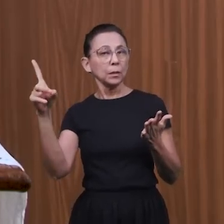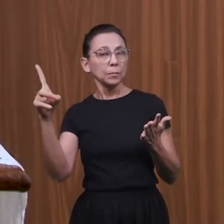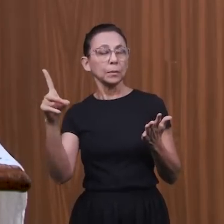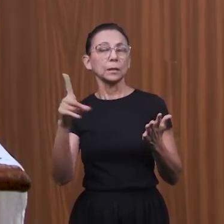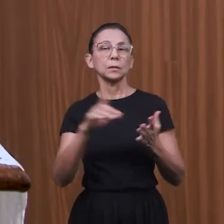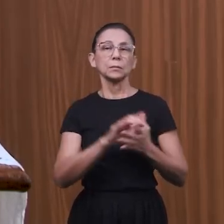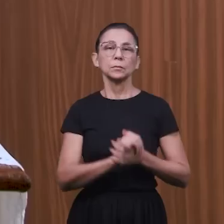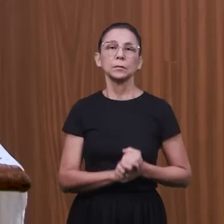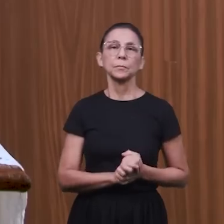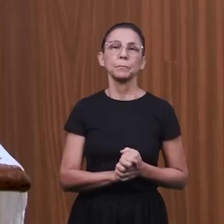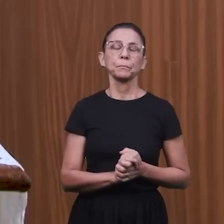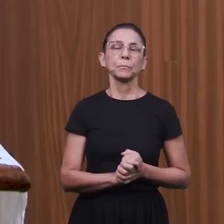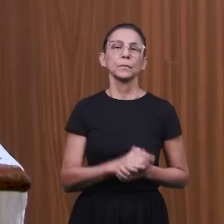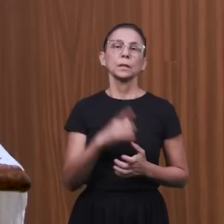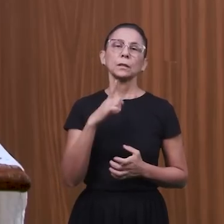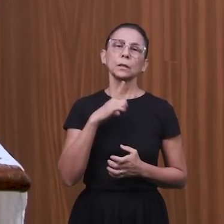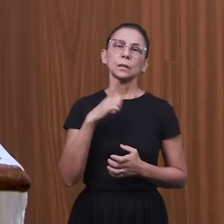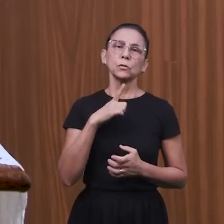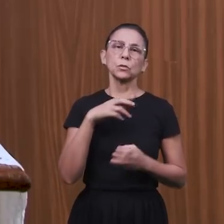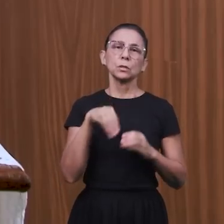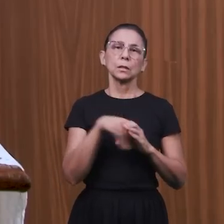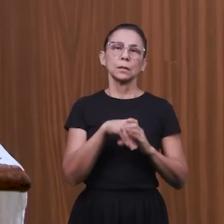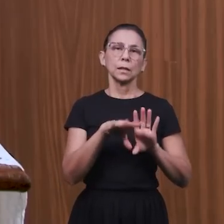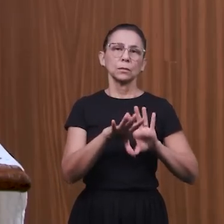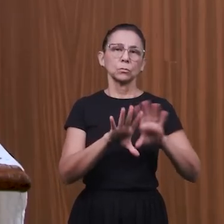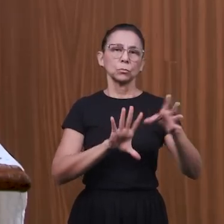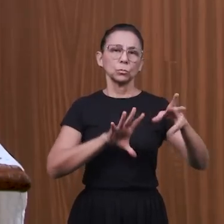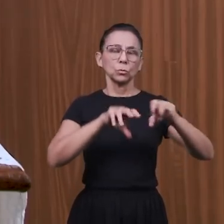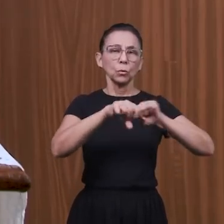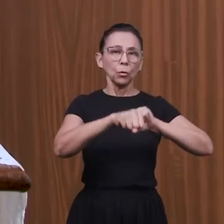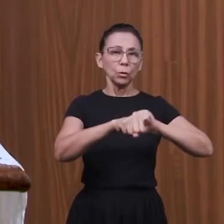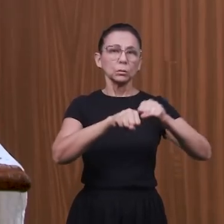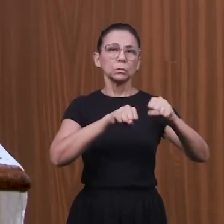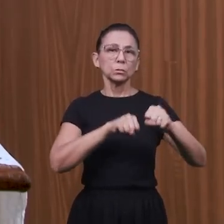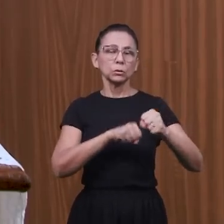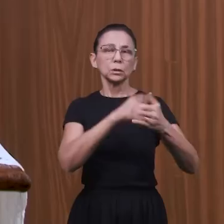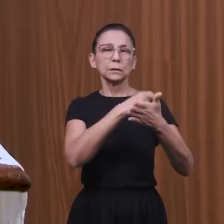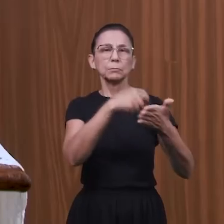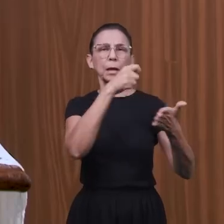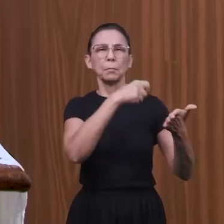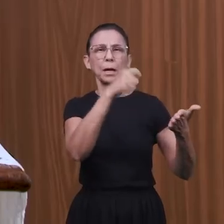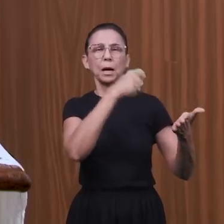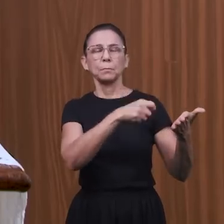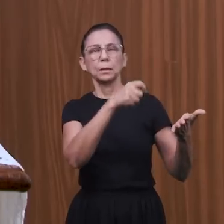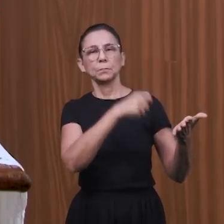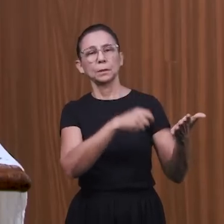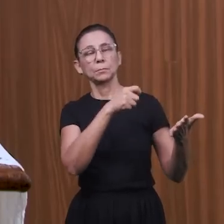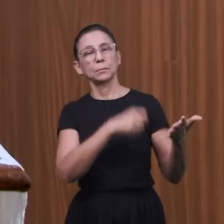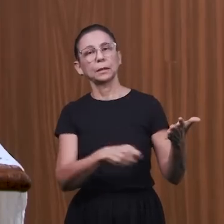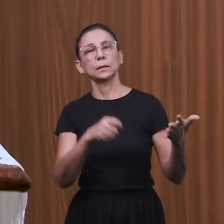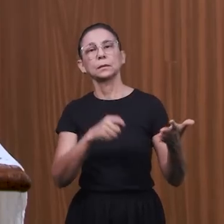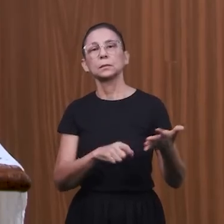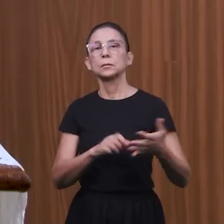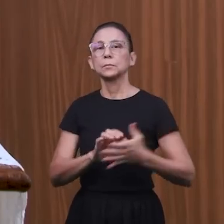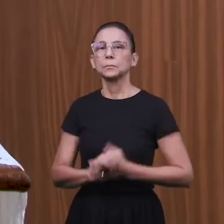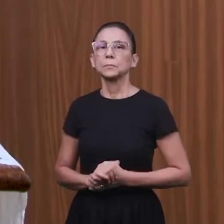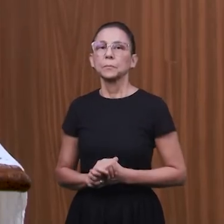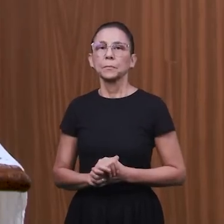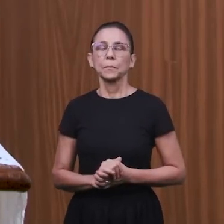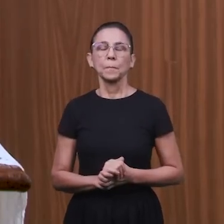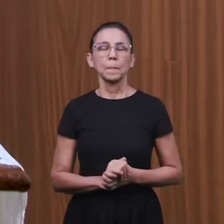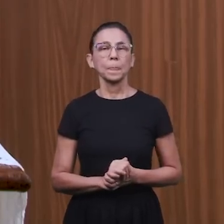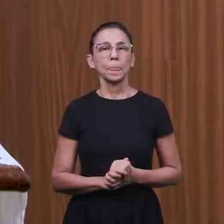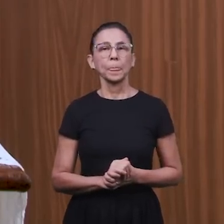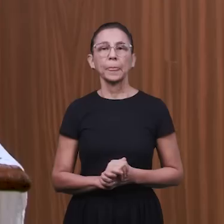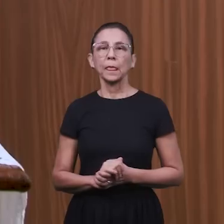para discursar, para tratar acerca daquelas escrituras. Jesus fala a eles então, e vejam bem o